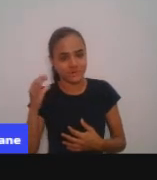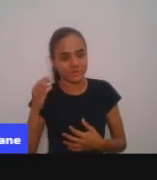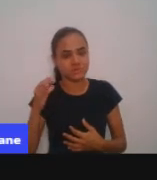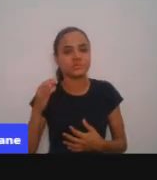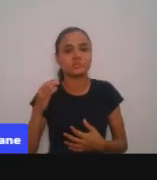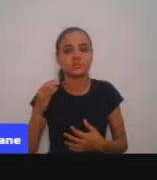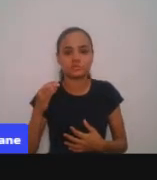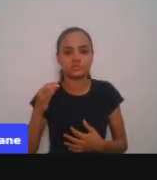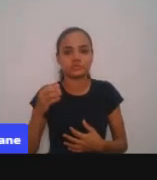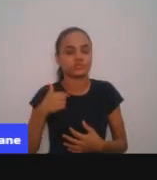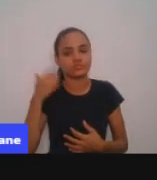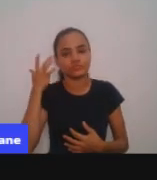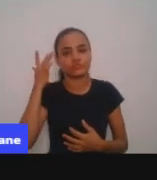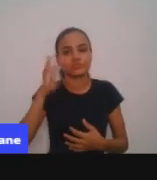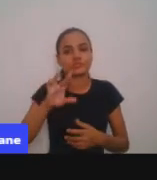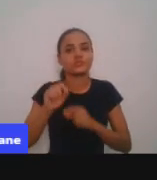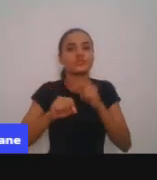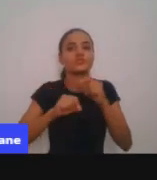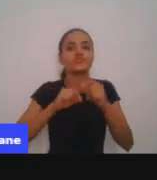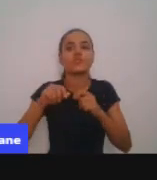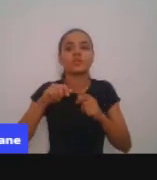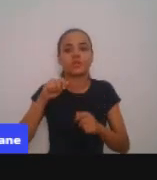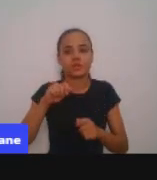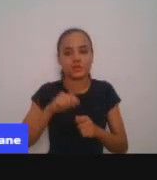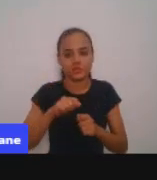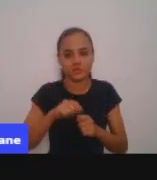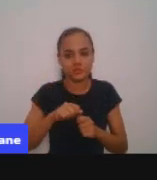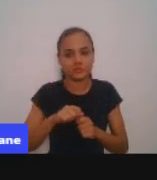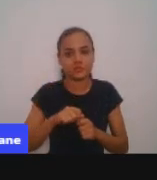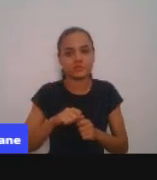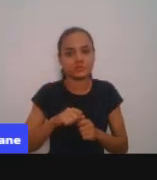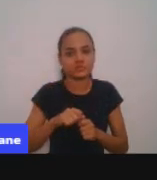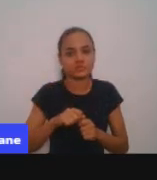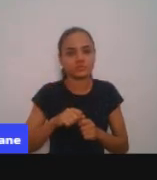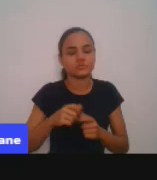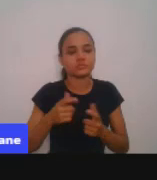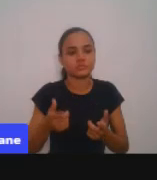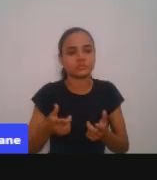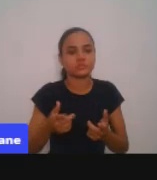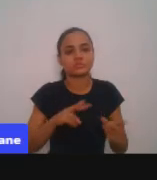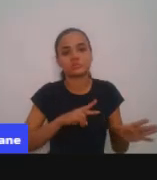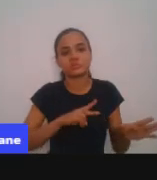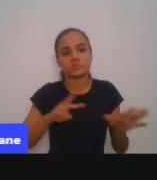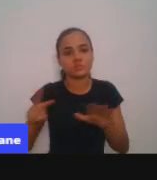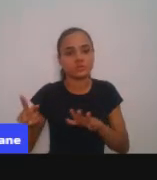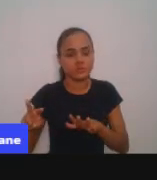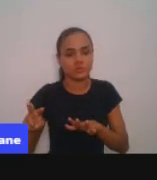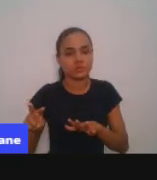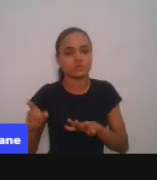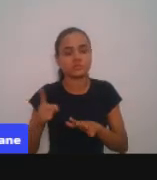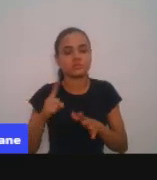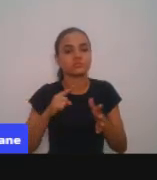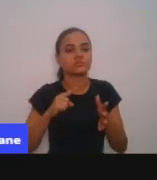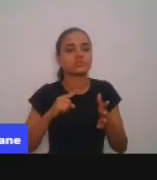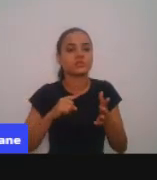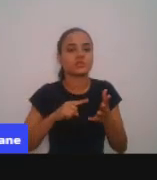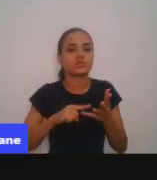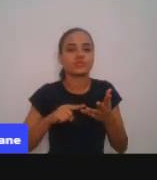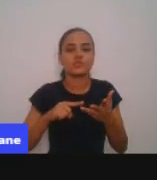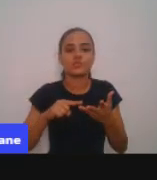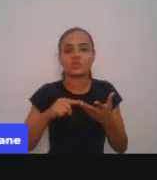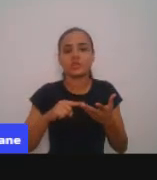é que nas 2 primeiras semanas não houve contagem de dias letivos inicialmente, realmente assim todo mundo